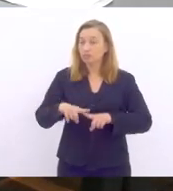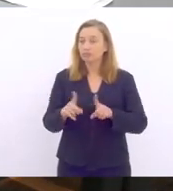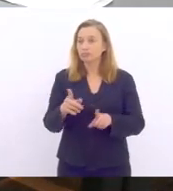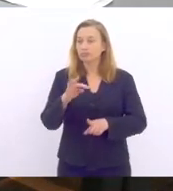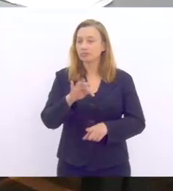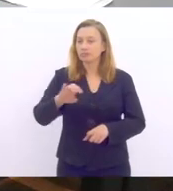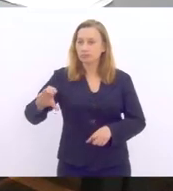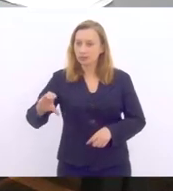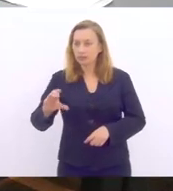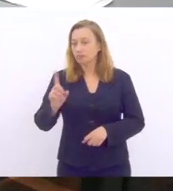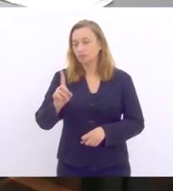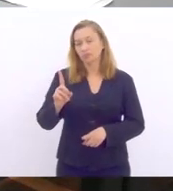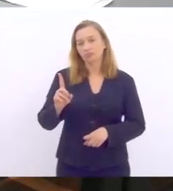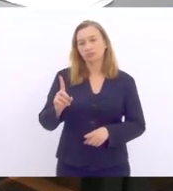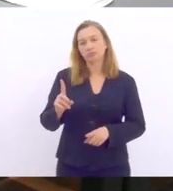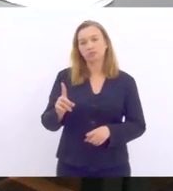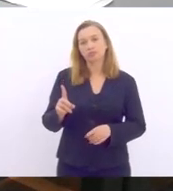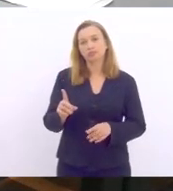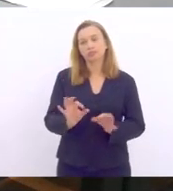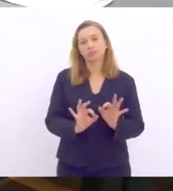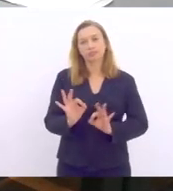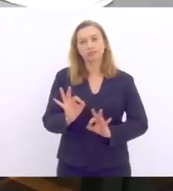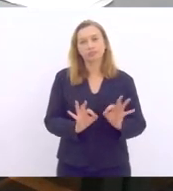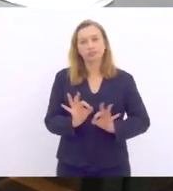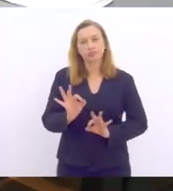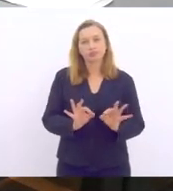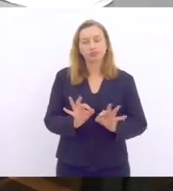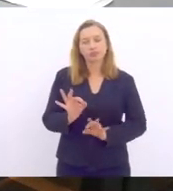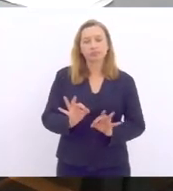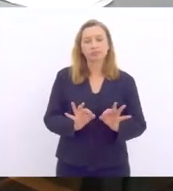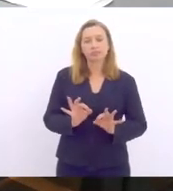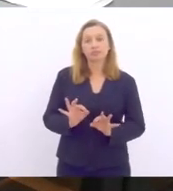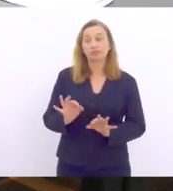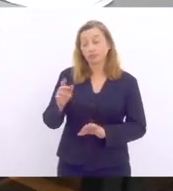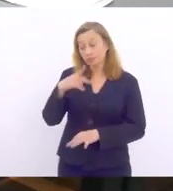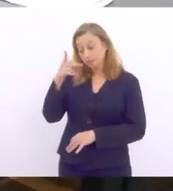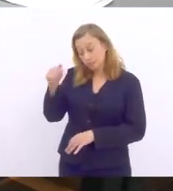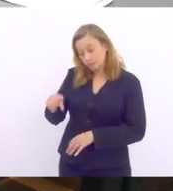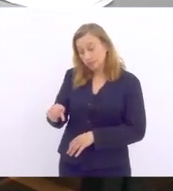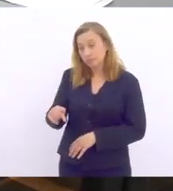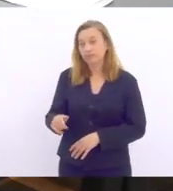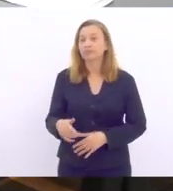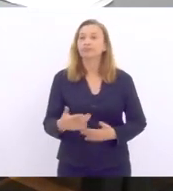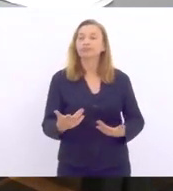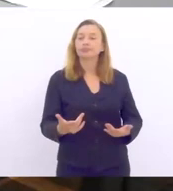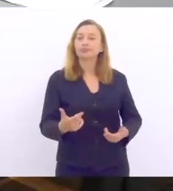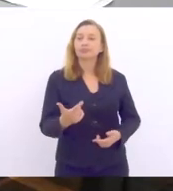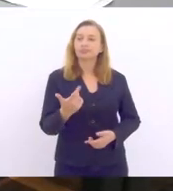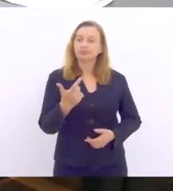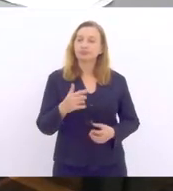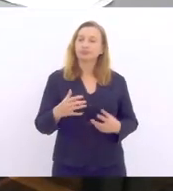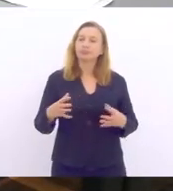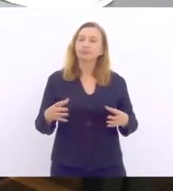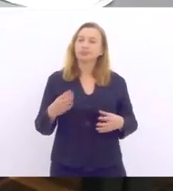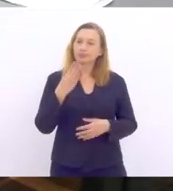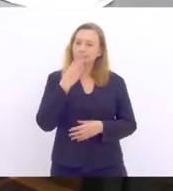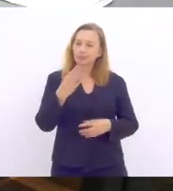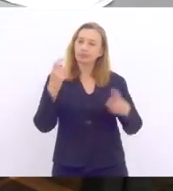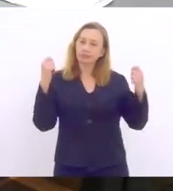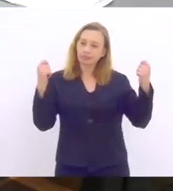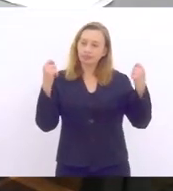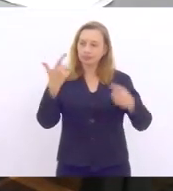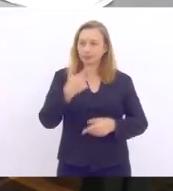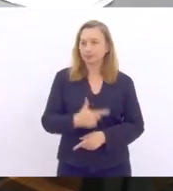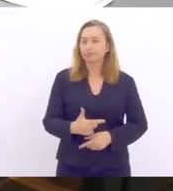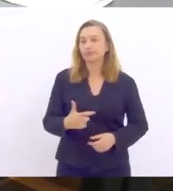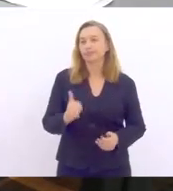não mantém coerência com aquilo que o tenente-coronel aqui frisou. E como torcedor, senhoras e senhores, eu acho